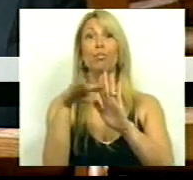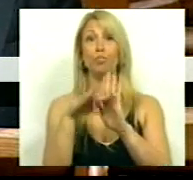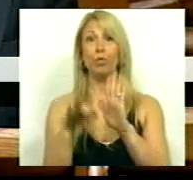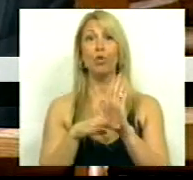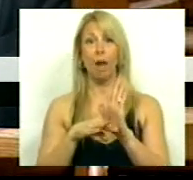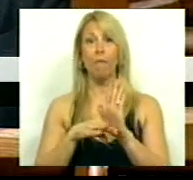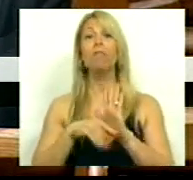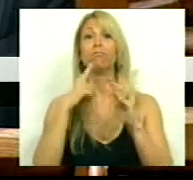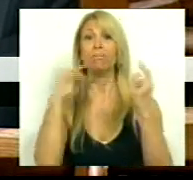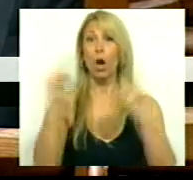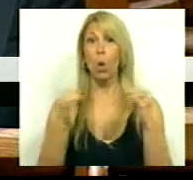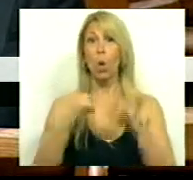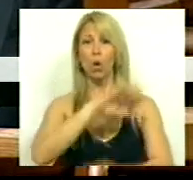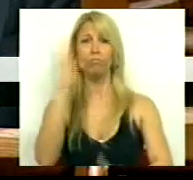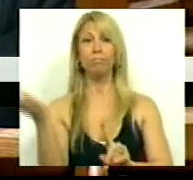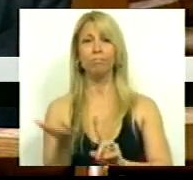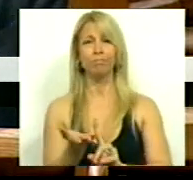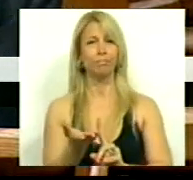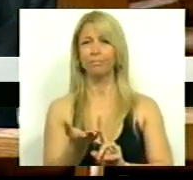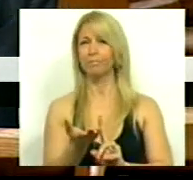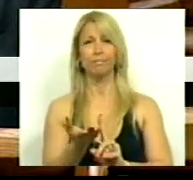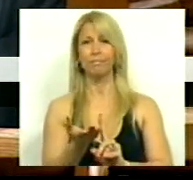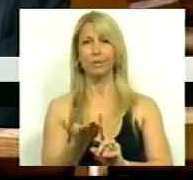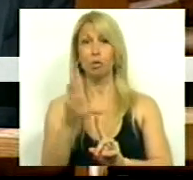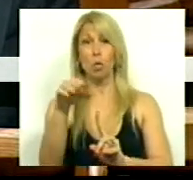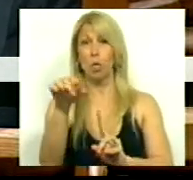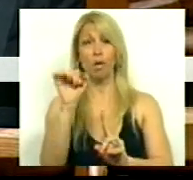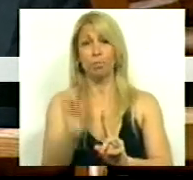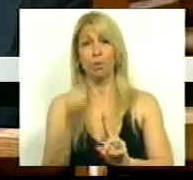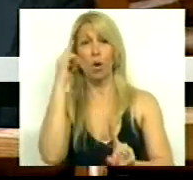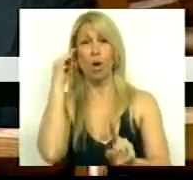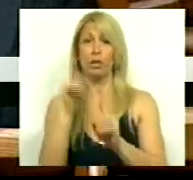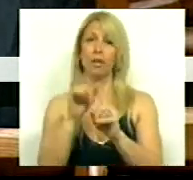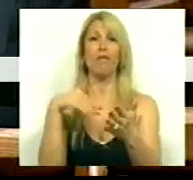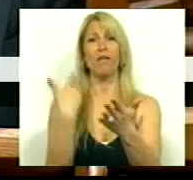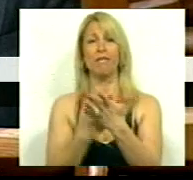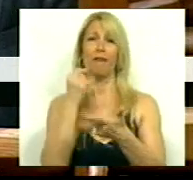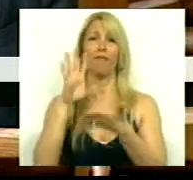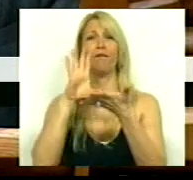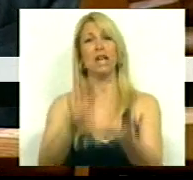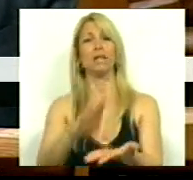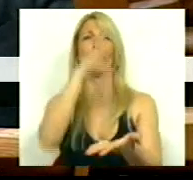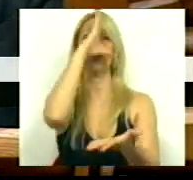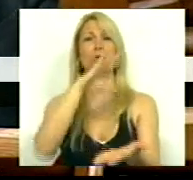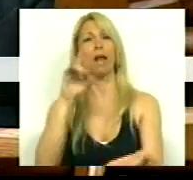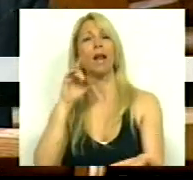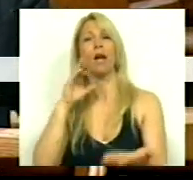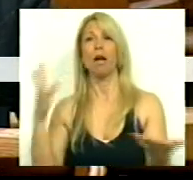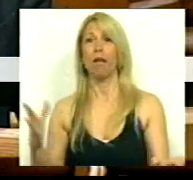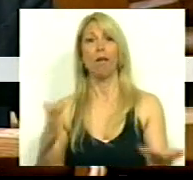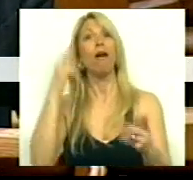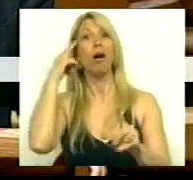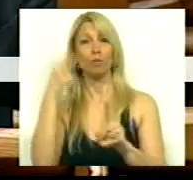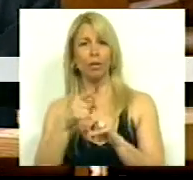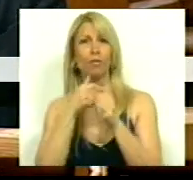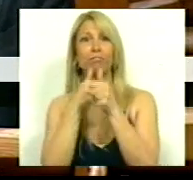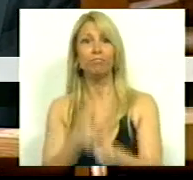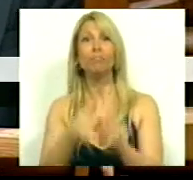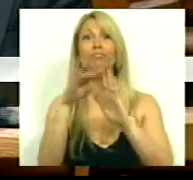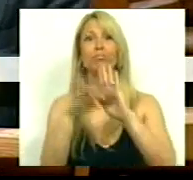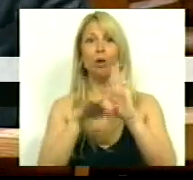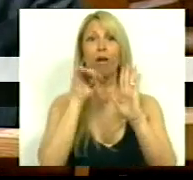do Pacto de Agressão não é, nunca foi, assegurar o financiamento do Estado. O objetivo é o cumprimento do próprio programa,